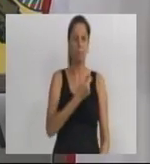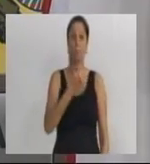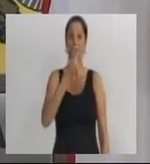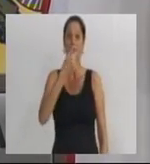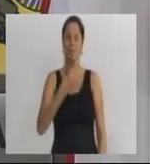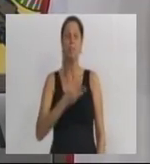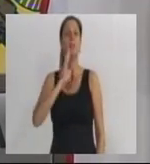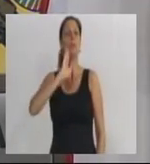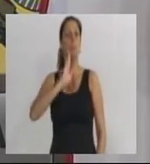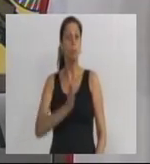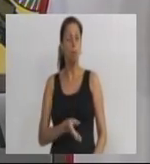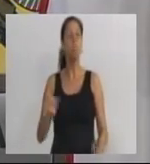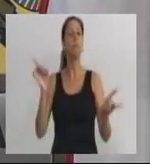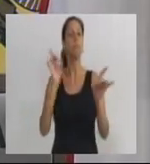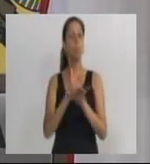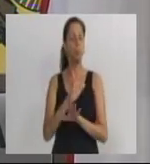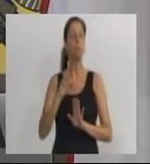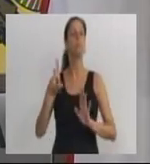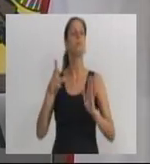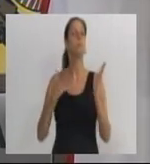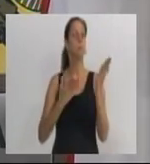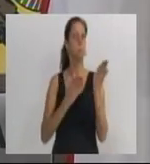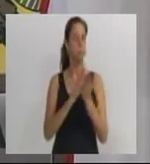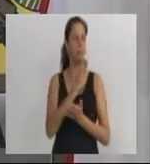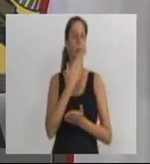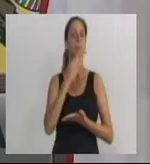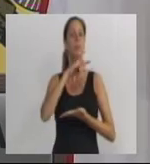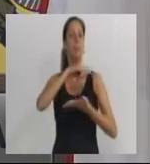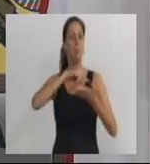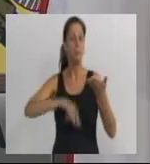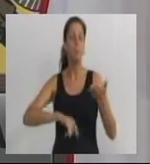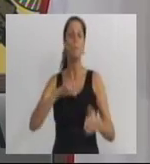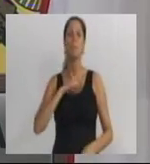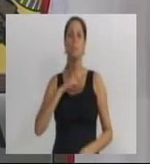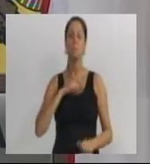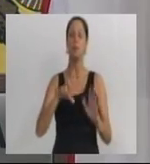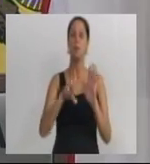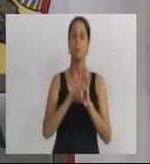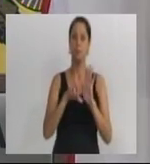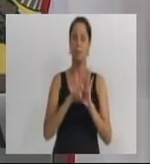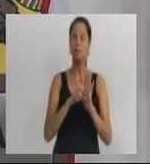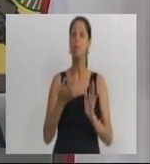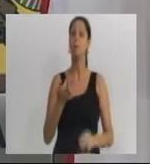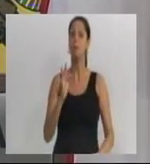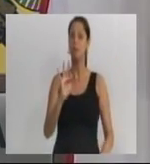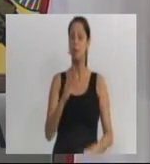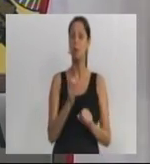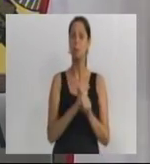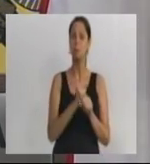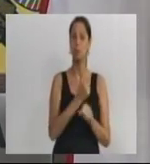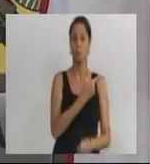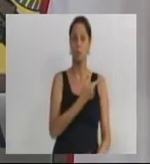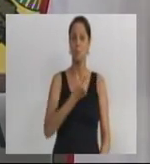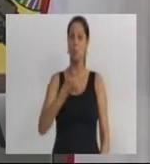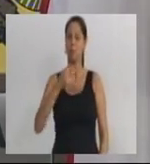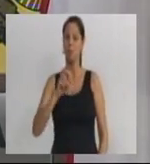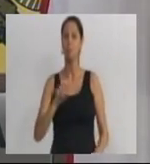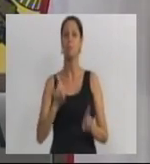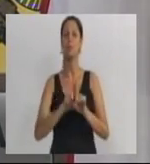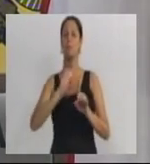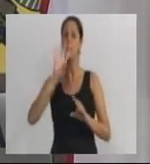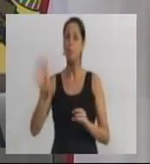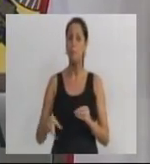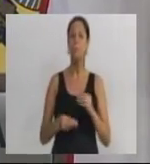assunto seguiu sendo discutido no Brasil e nós já temos a Lei Federal 13.116 de 2015, que também complementa,